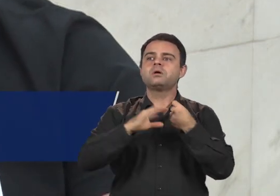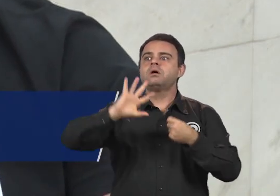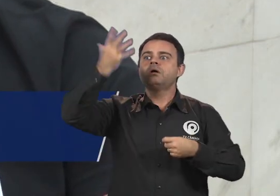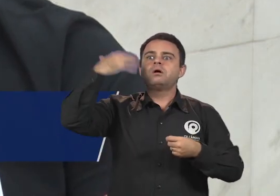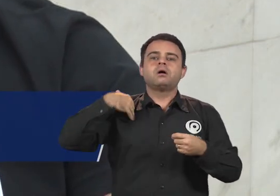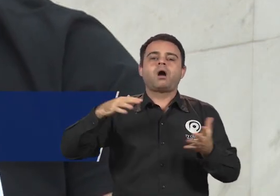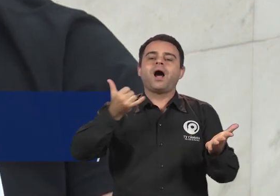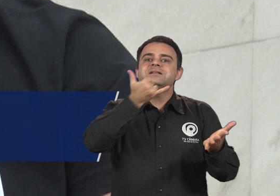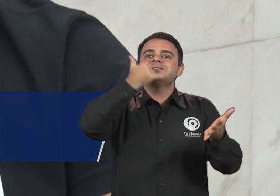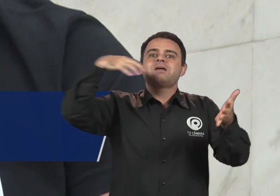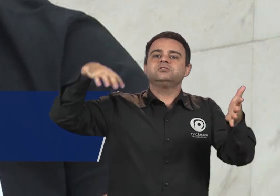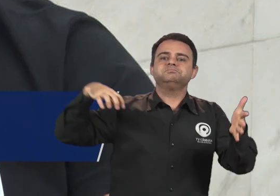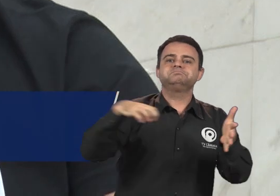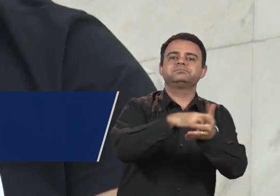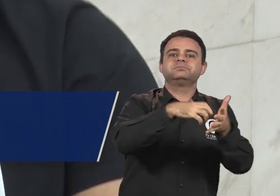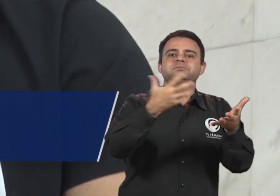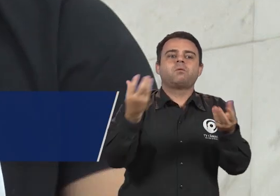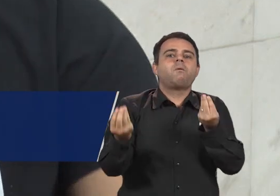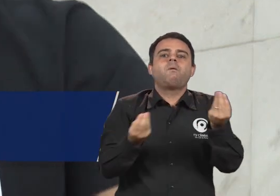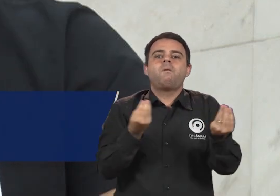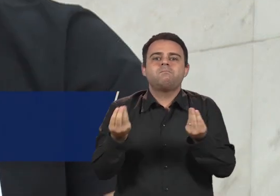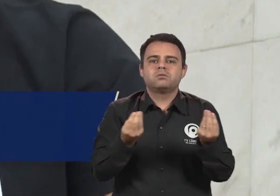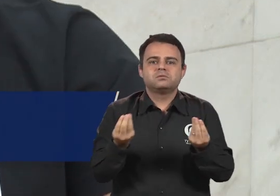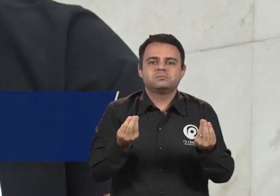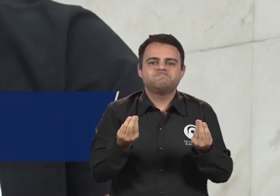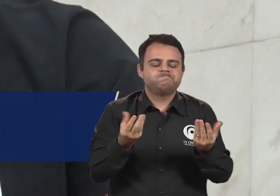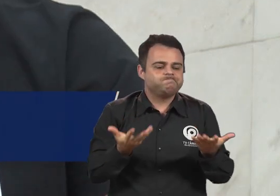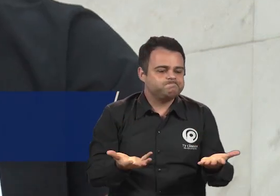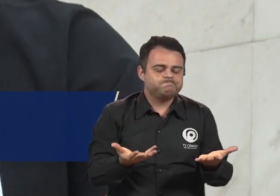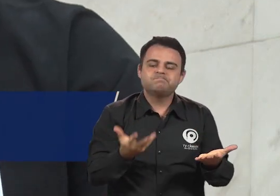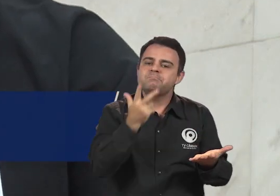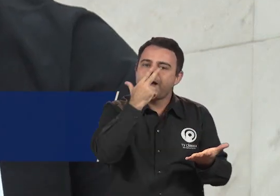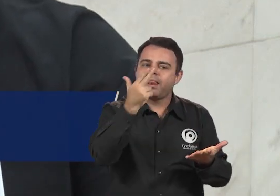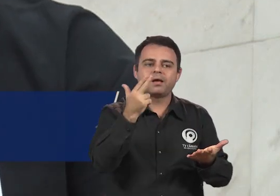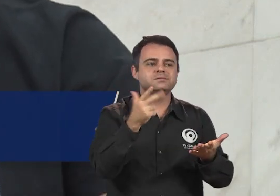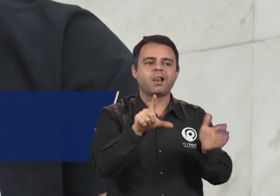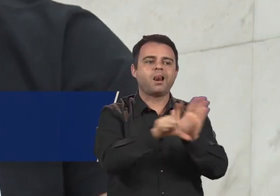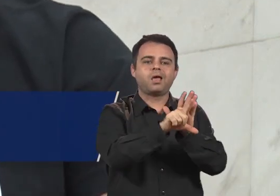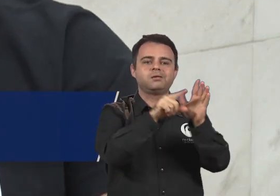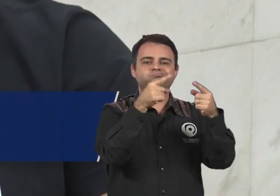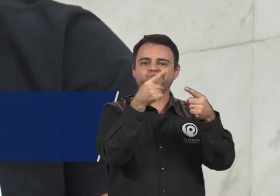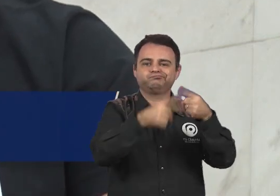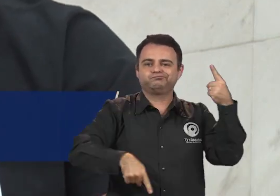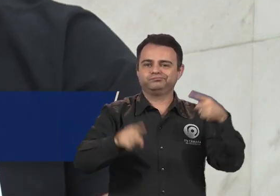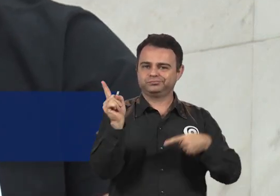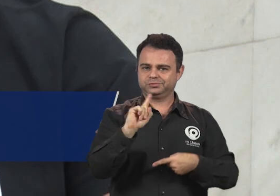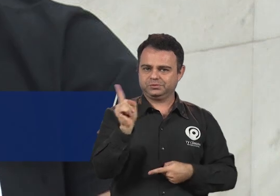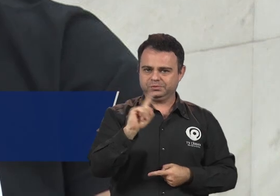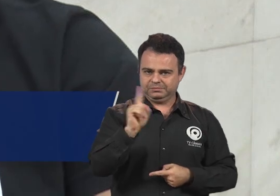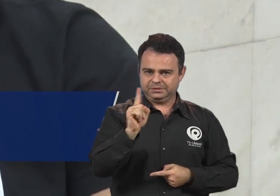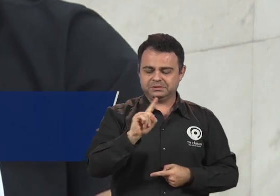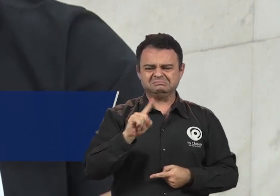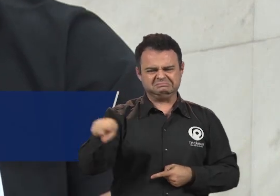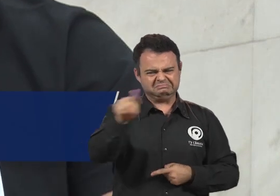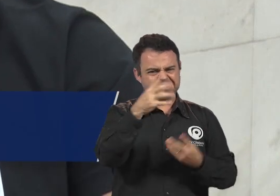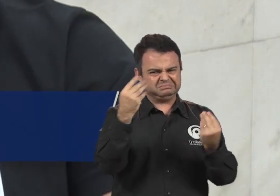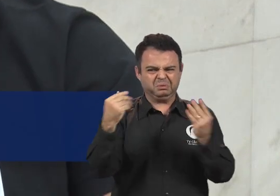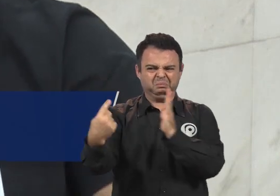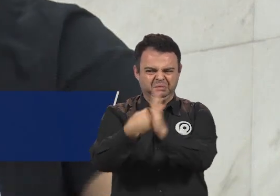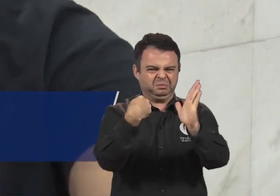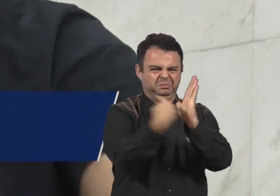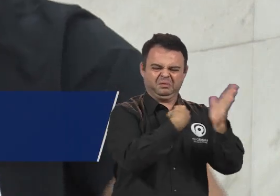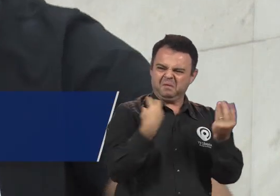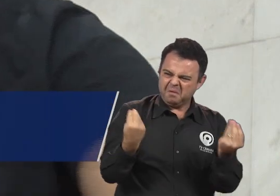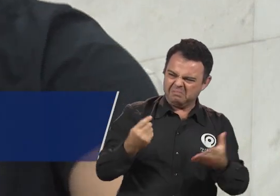um acidente ali, ele, entre aspas, está praticando uma atividade ilegal. Então, recebi muito questionamento quando coloquei isso a respeito de regulamentação.